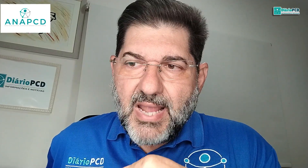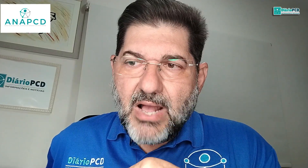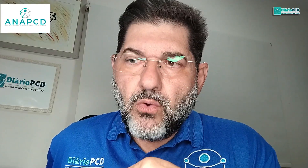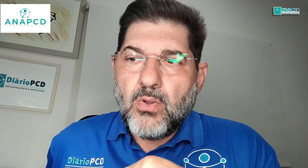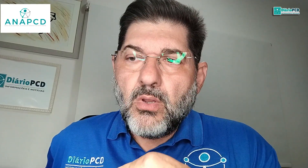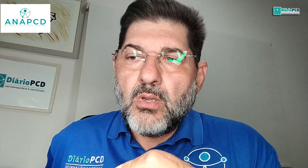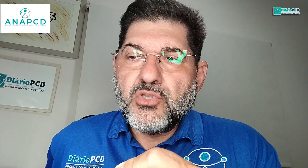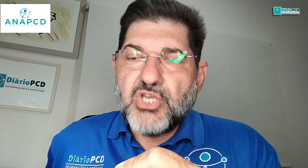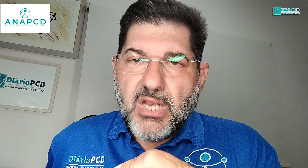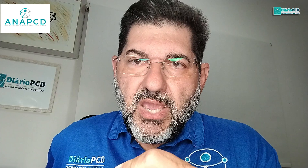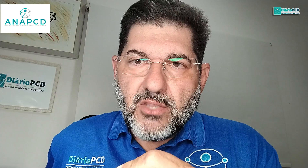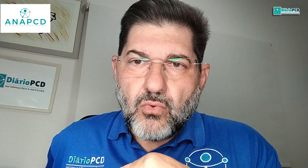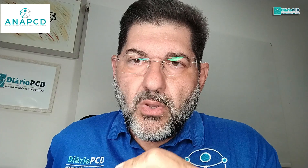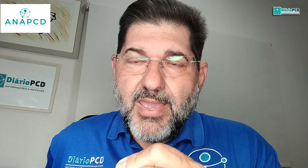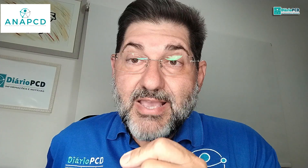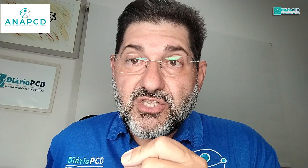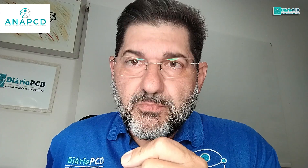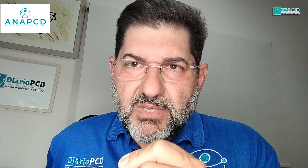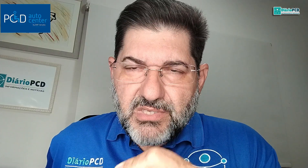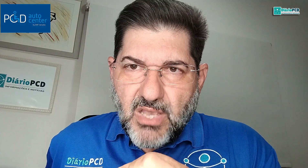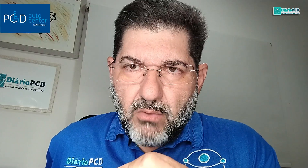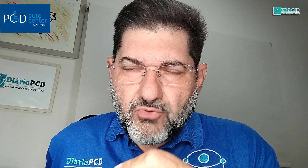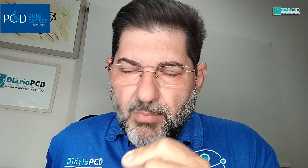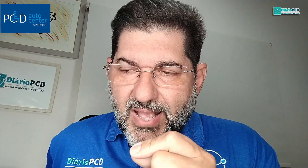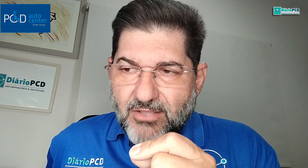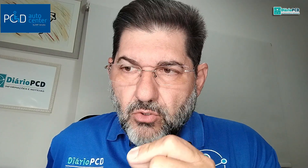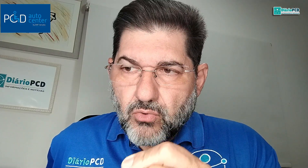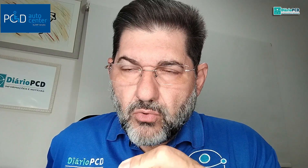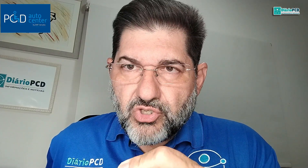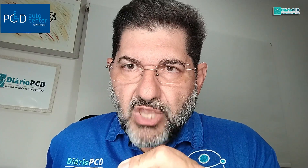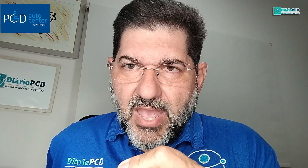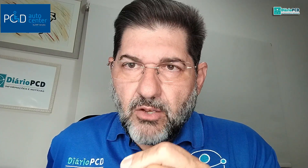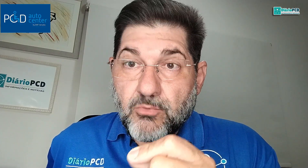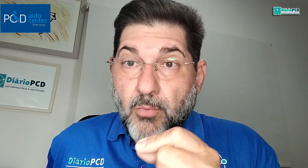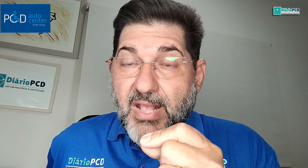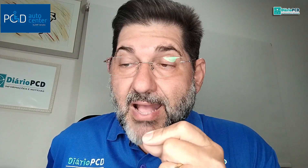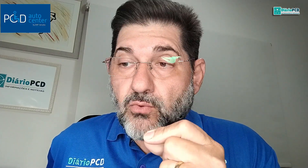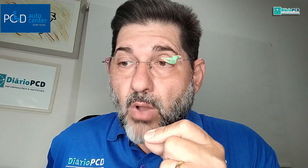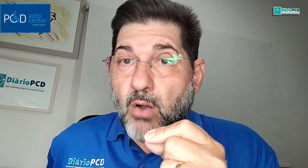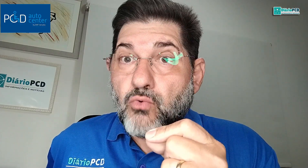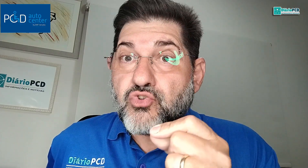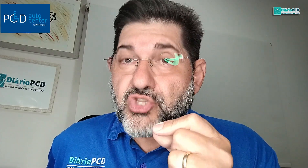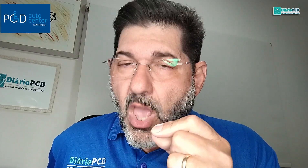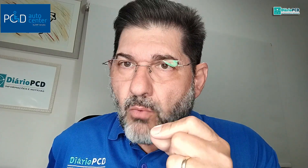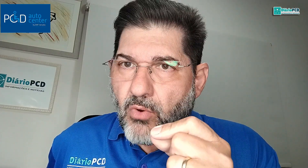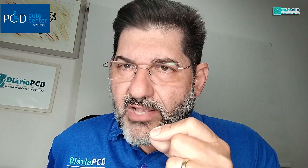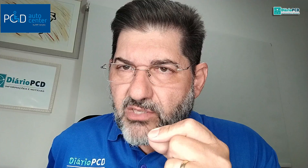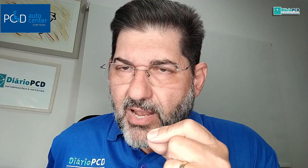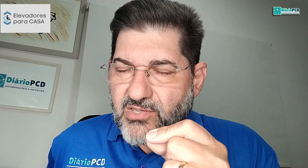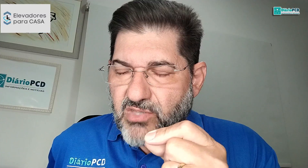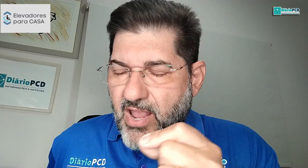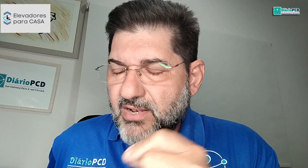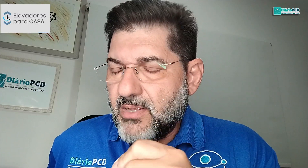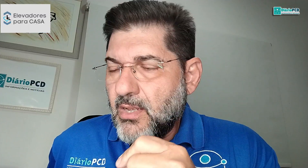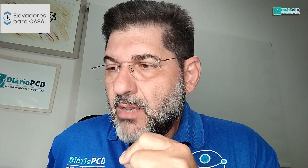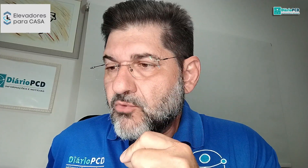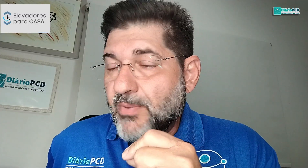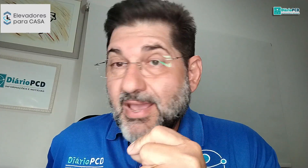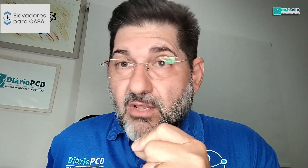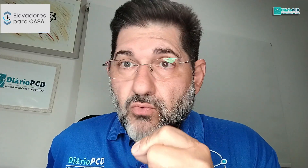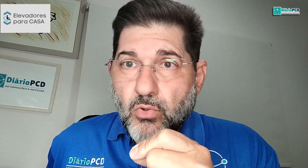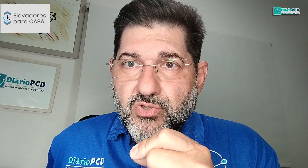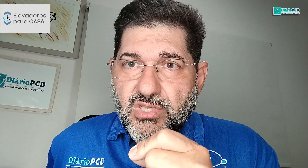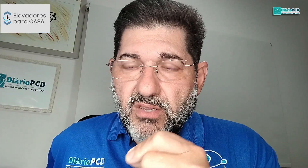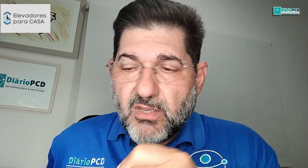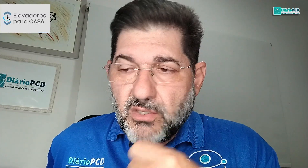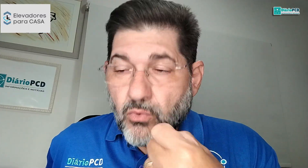do canal Direito Especial. Muito obrigado ao Dr. Lucélio, muito obrigado ao Lucelmo Lacerda, muito